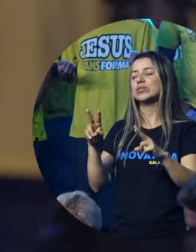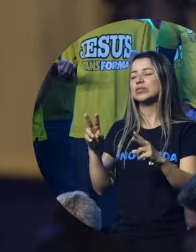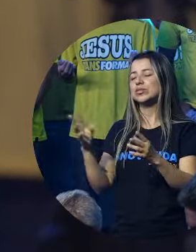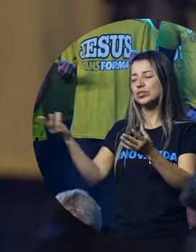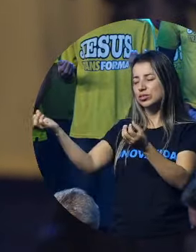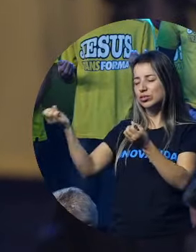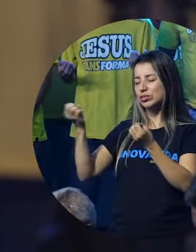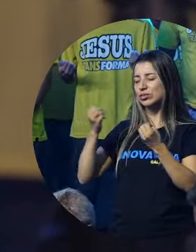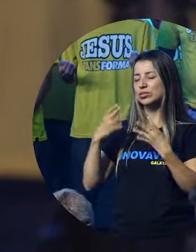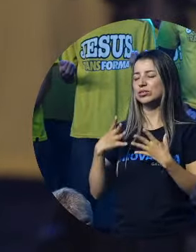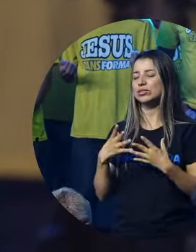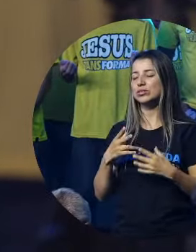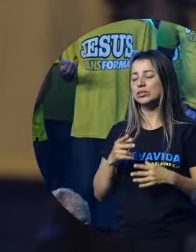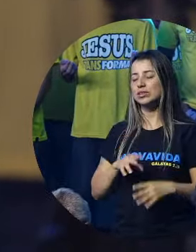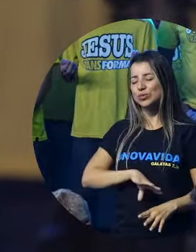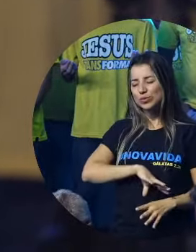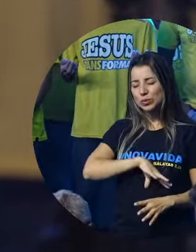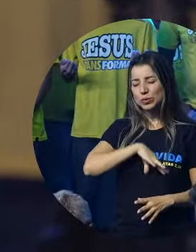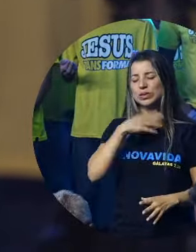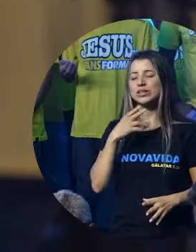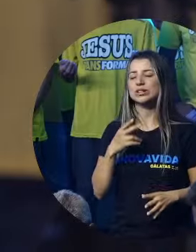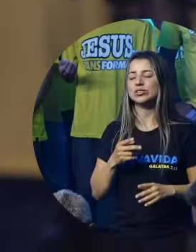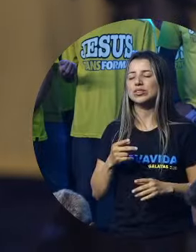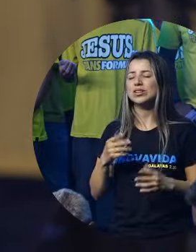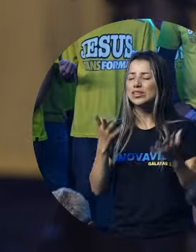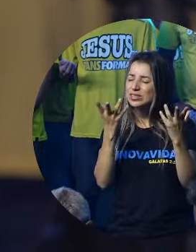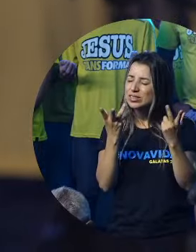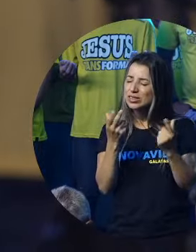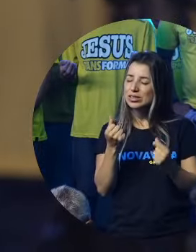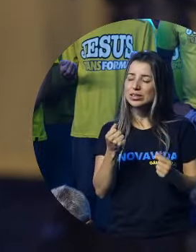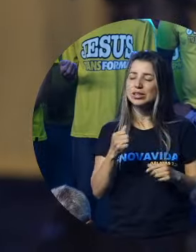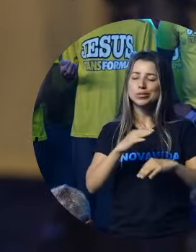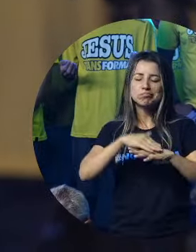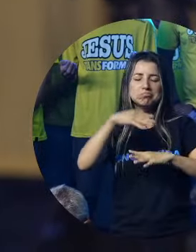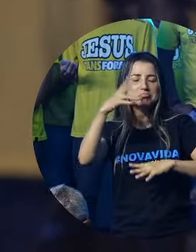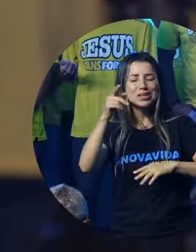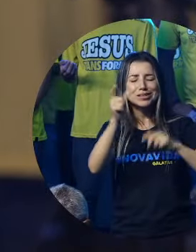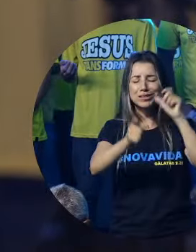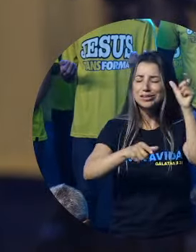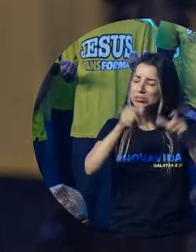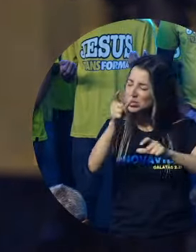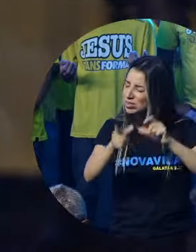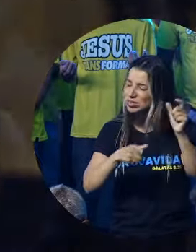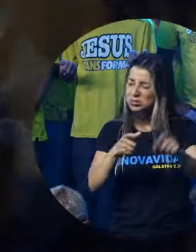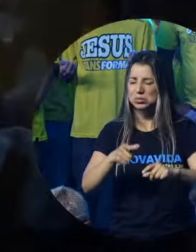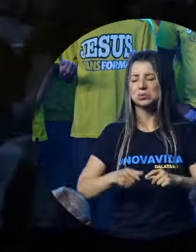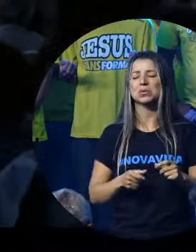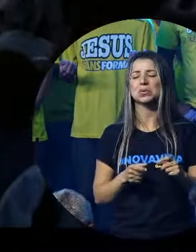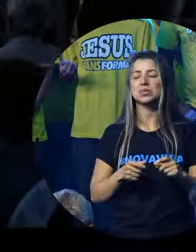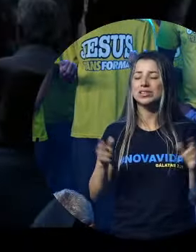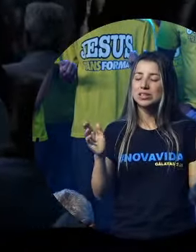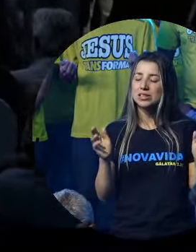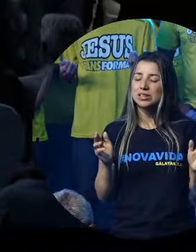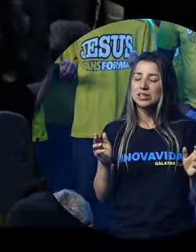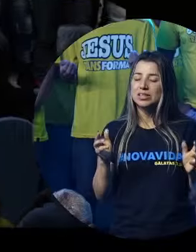Deus, que mais vidas como nós, que não éramos povo e agora somos povo